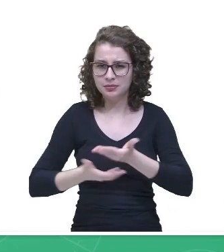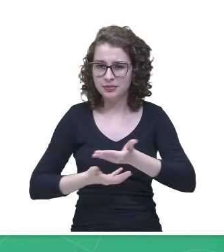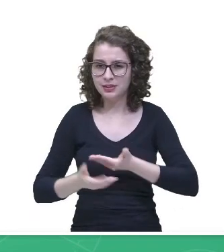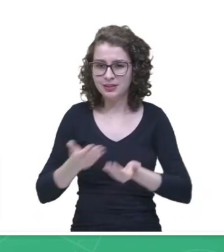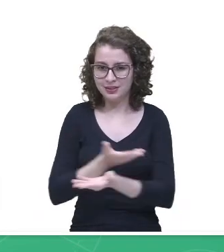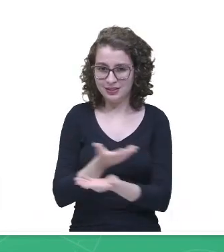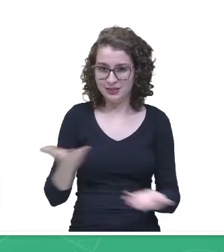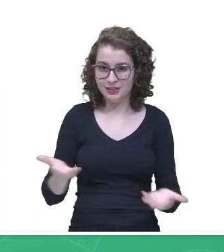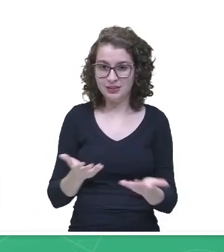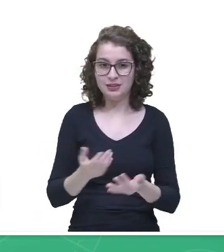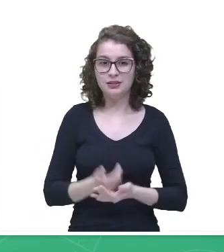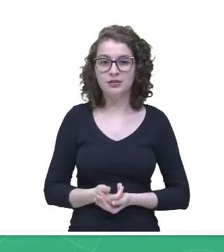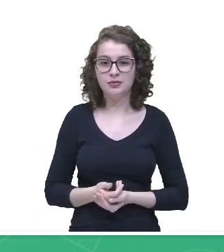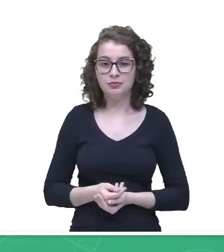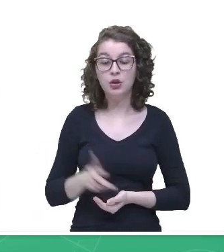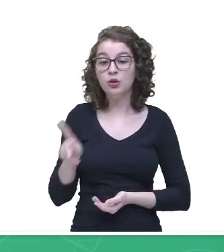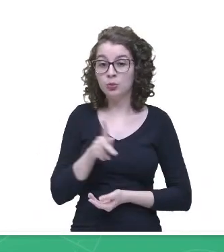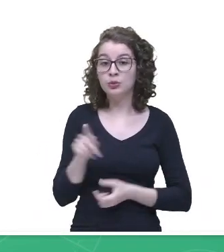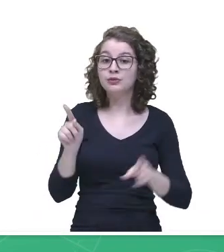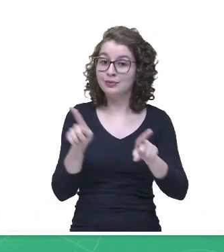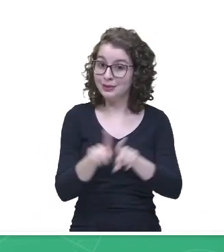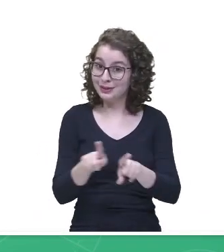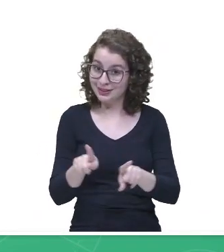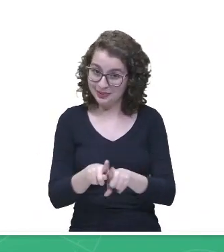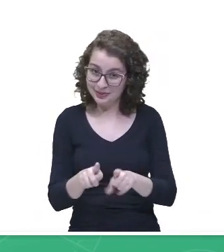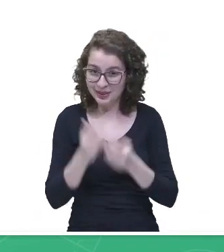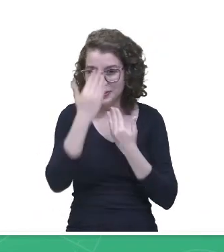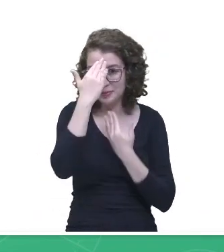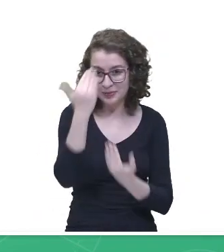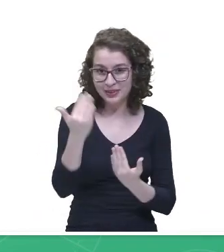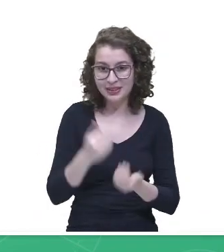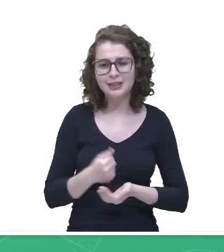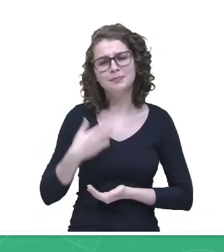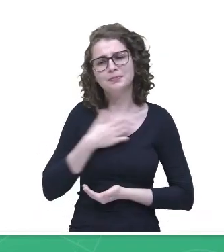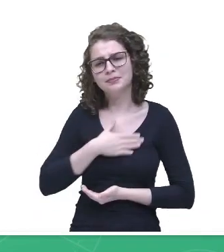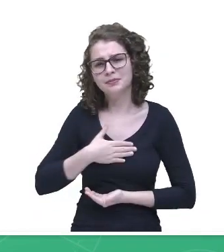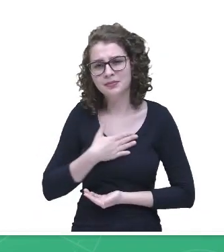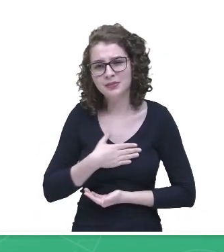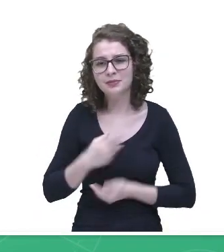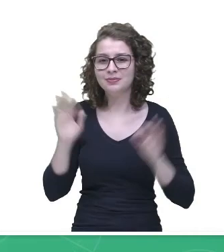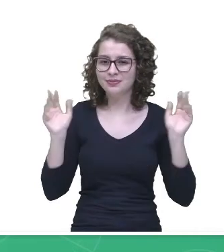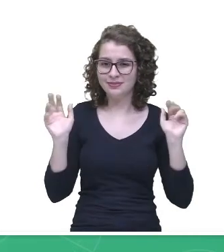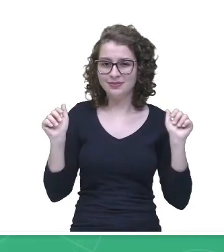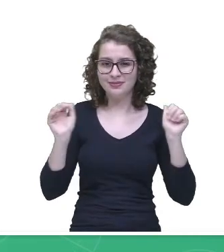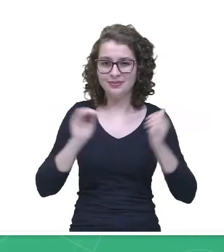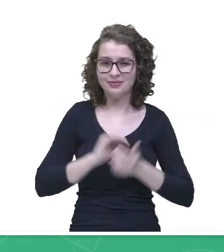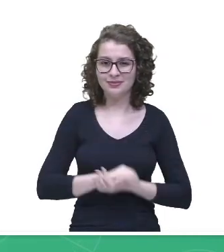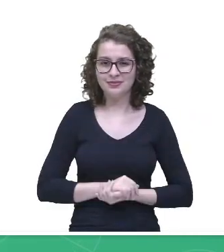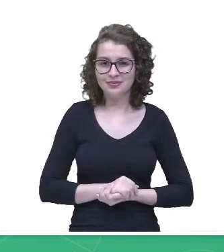alunos e de todos os nossos professores. Eu espero que vocês tenham gostado e até a próxima.